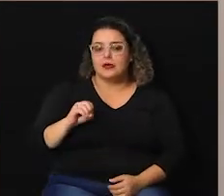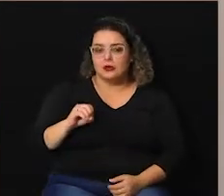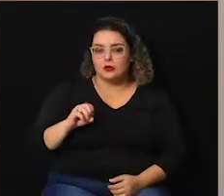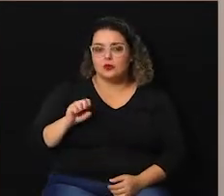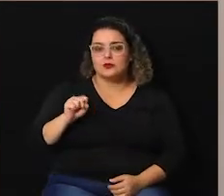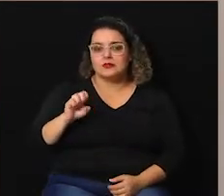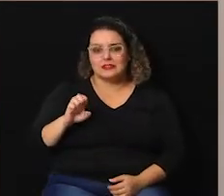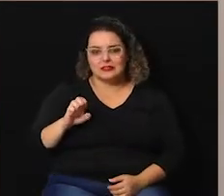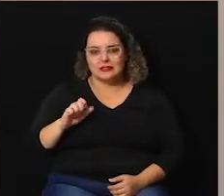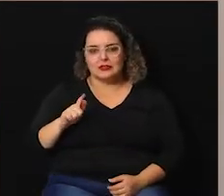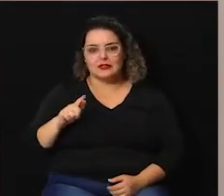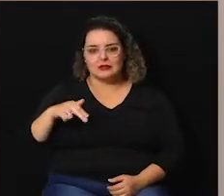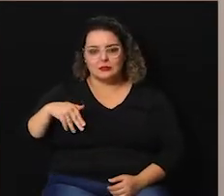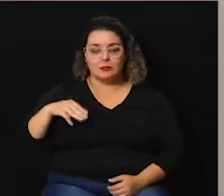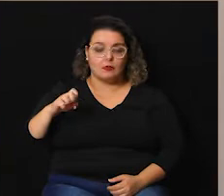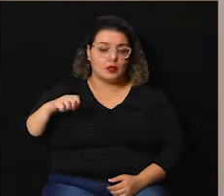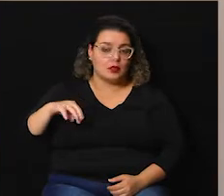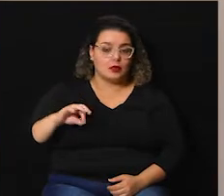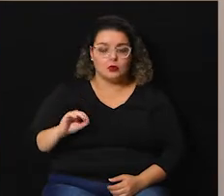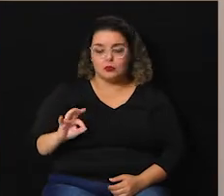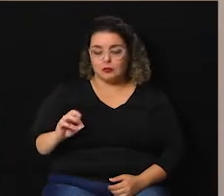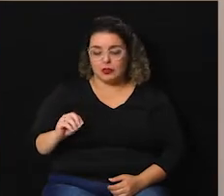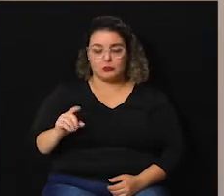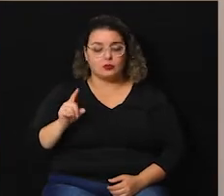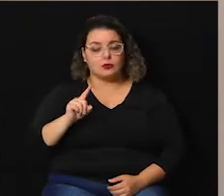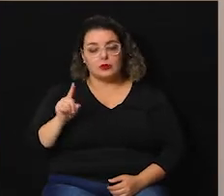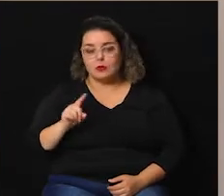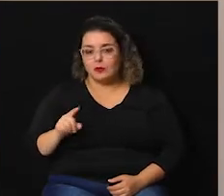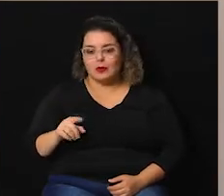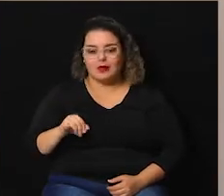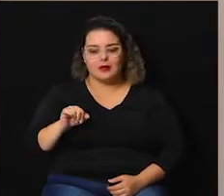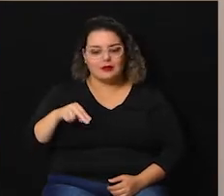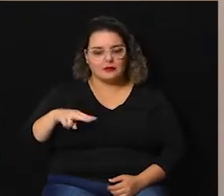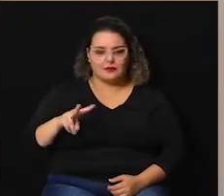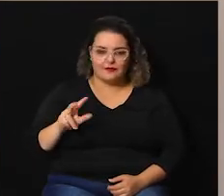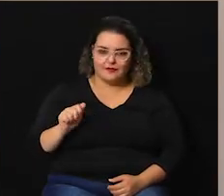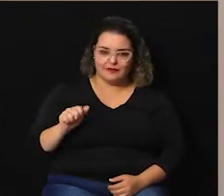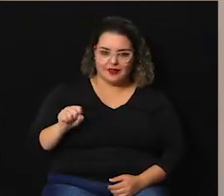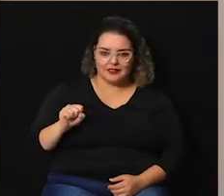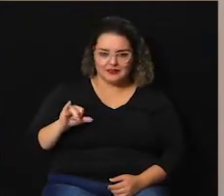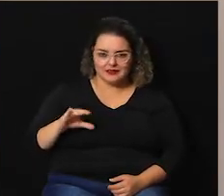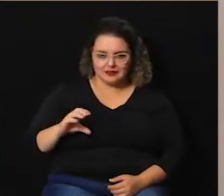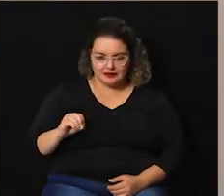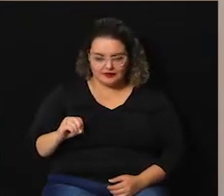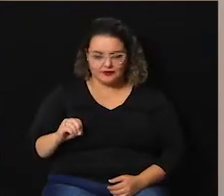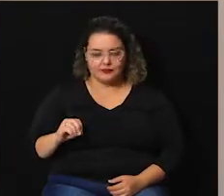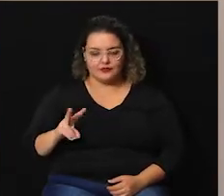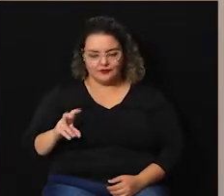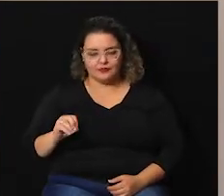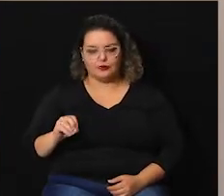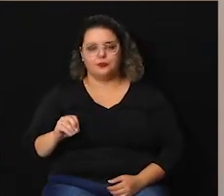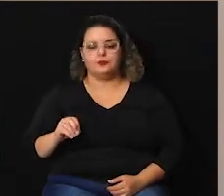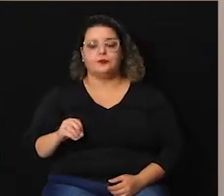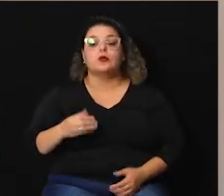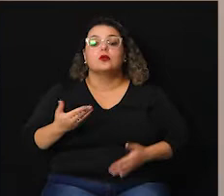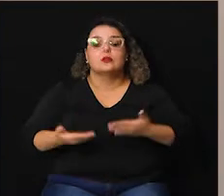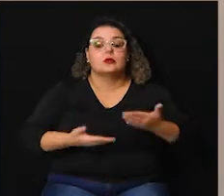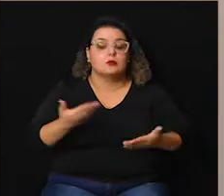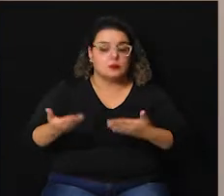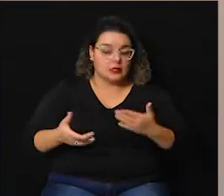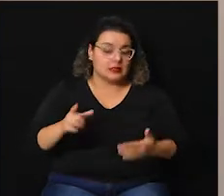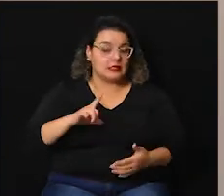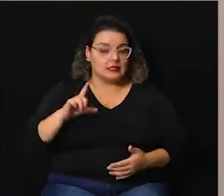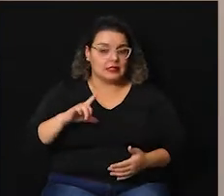é não invasivo. Então, dentro de um critério de tratamento, existem